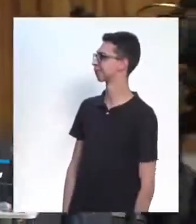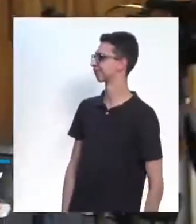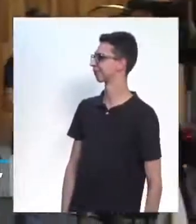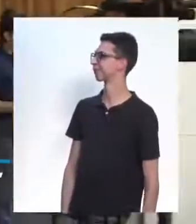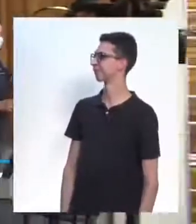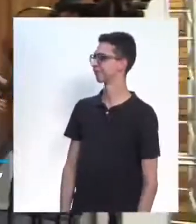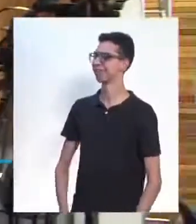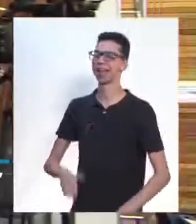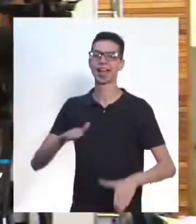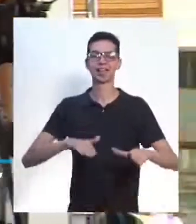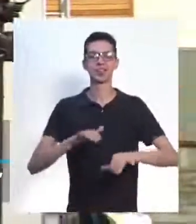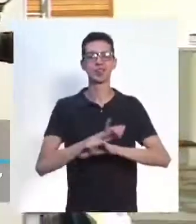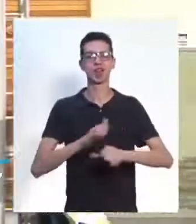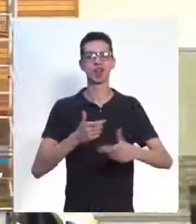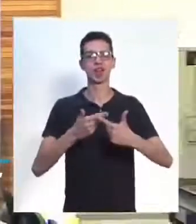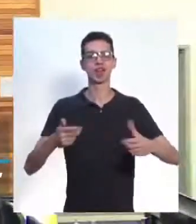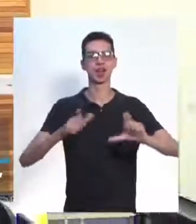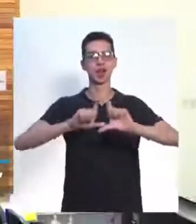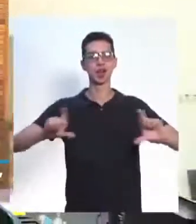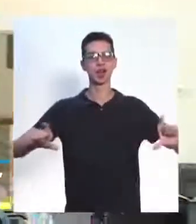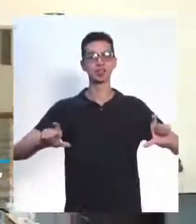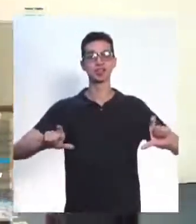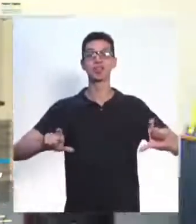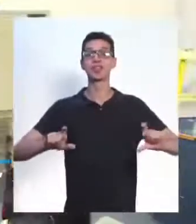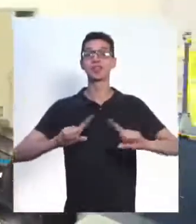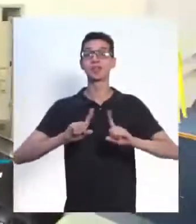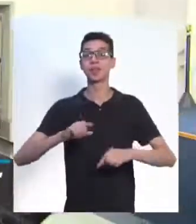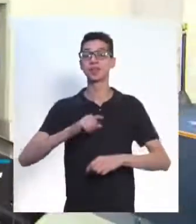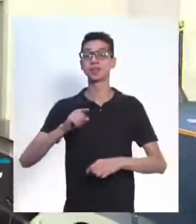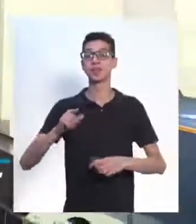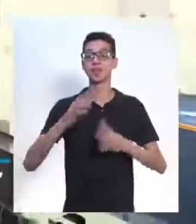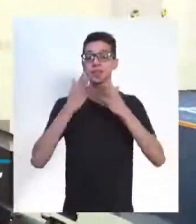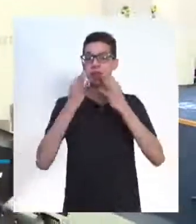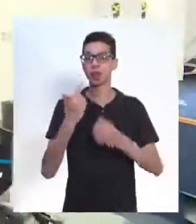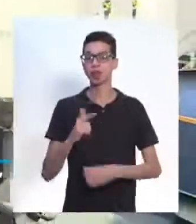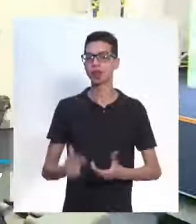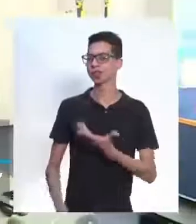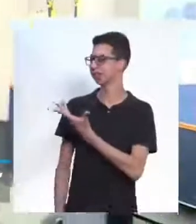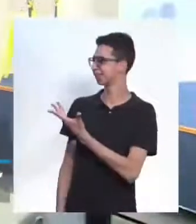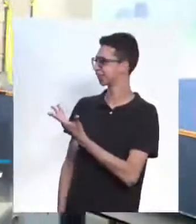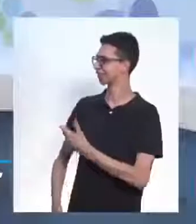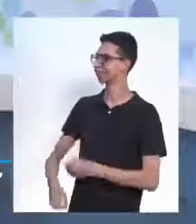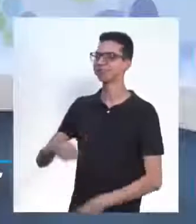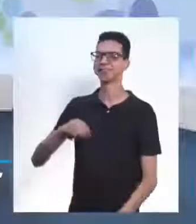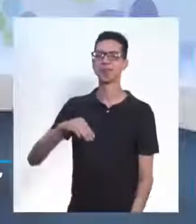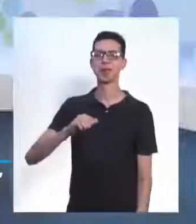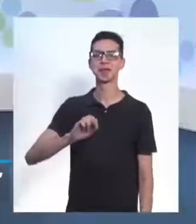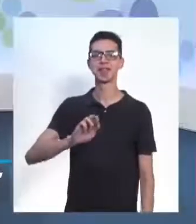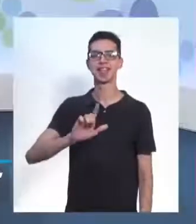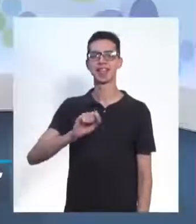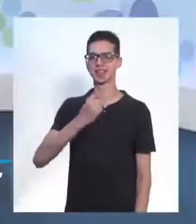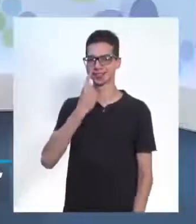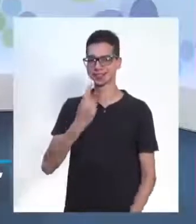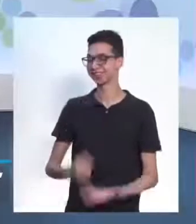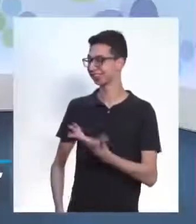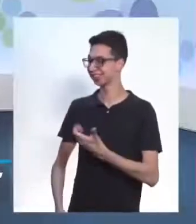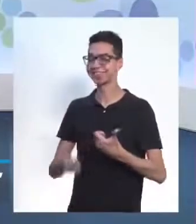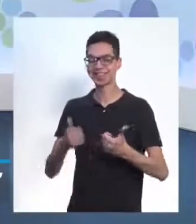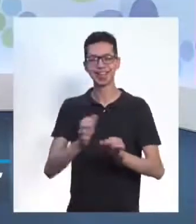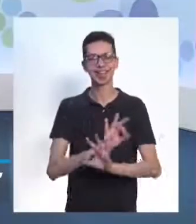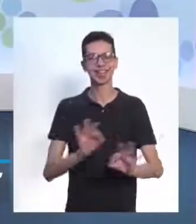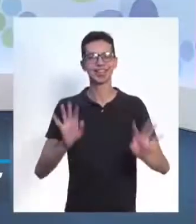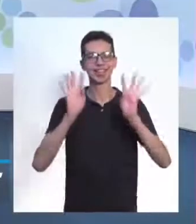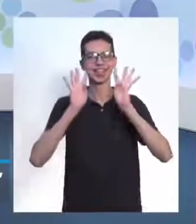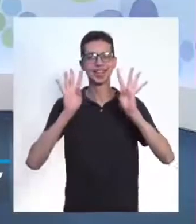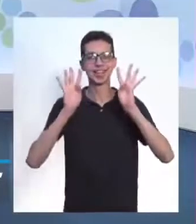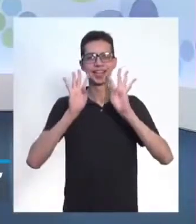a gente estar falando de orações subordinadas e se desconcentrar. Olha lá, Marcelo, mostra lá. Aê, galera, vocês estão vendo como é que funciona? Eu li um bem legal aqui,